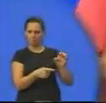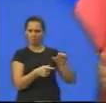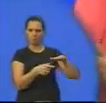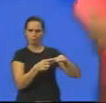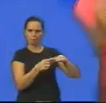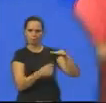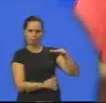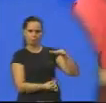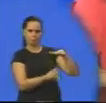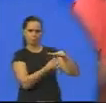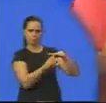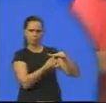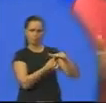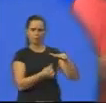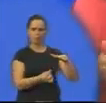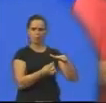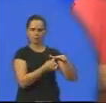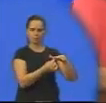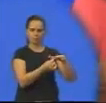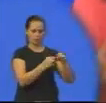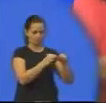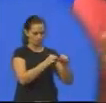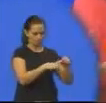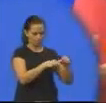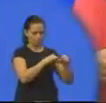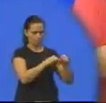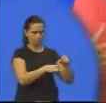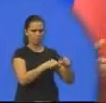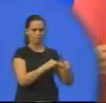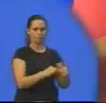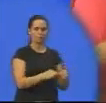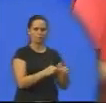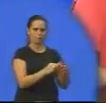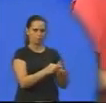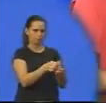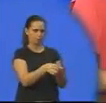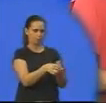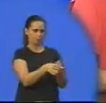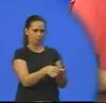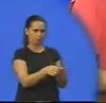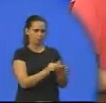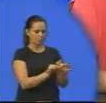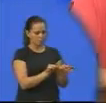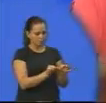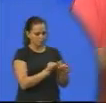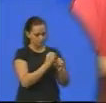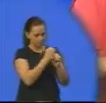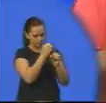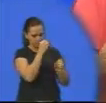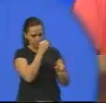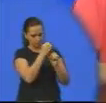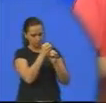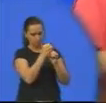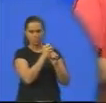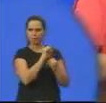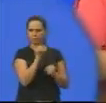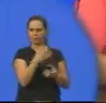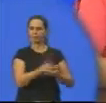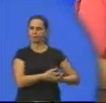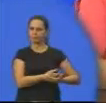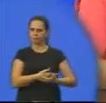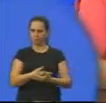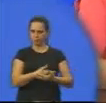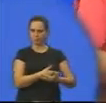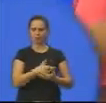momento do nascimento, a criança os pais, não é? O pediatra faz o exame ali e aí, se a criança